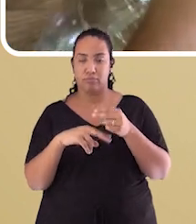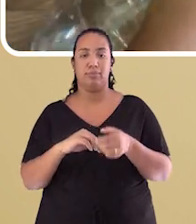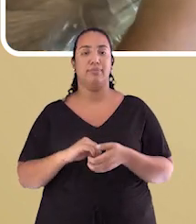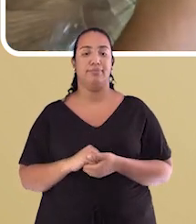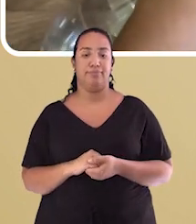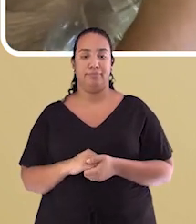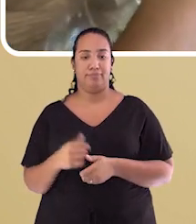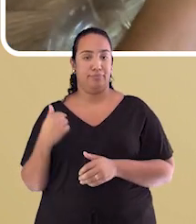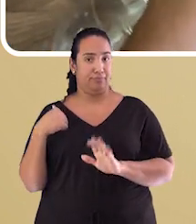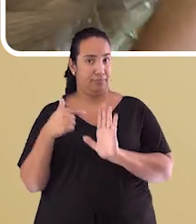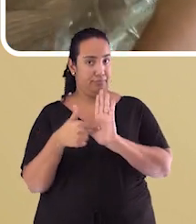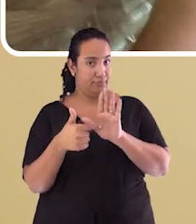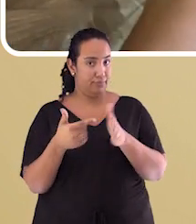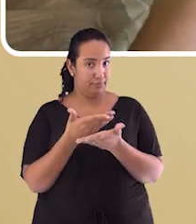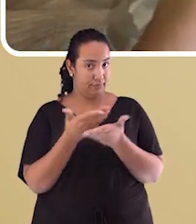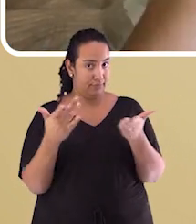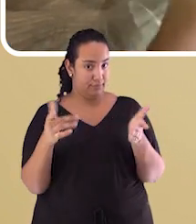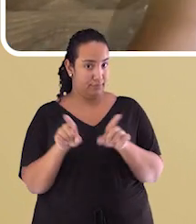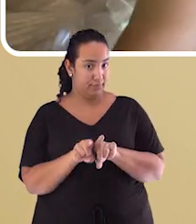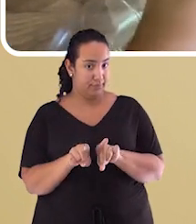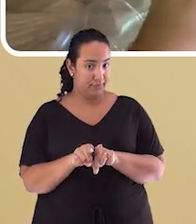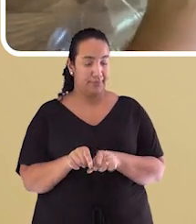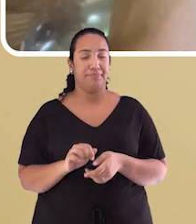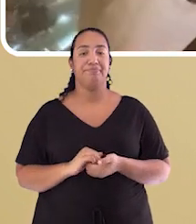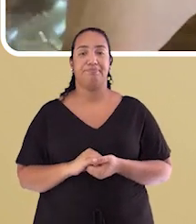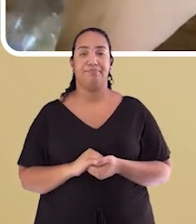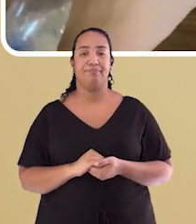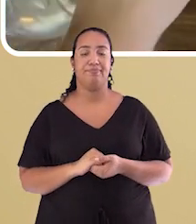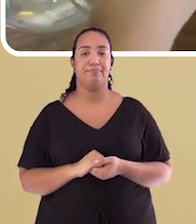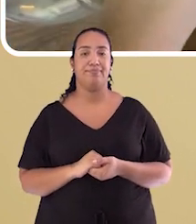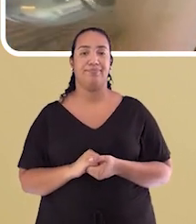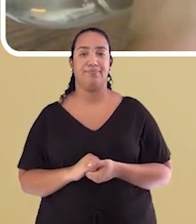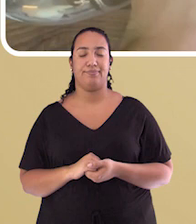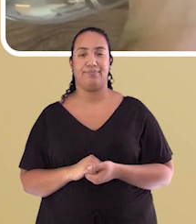baixo, que eu indico também aí no vídeo.